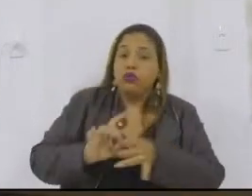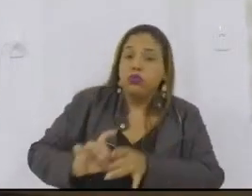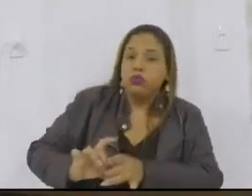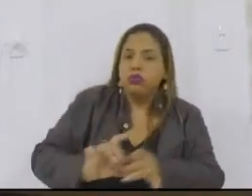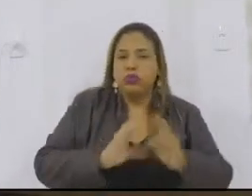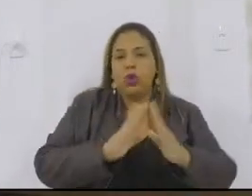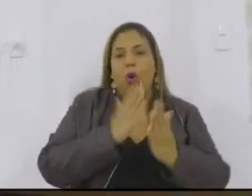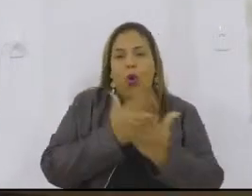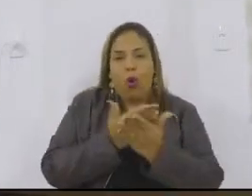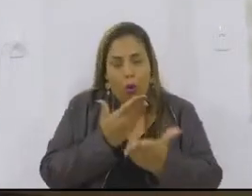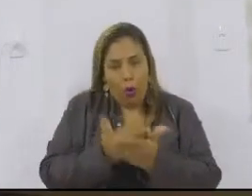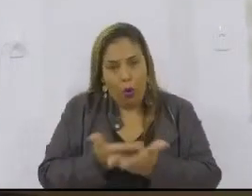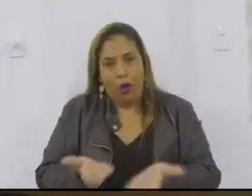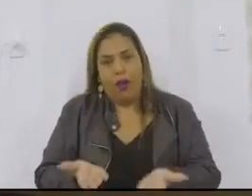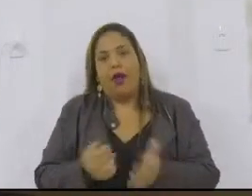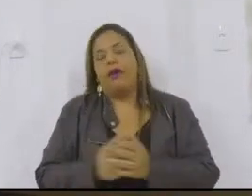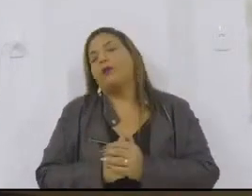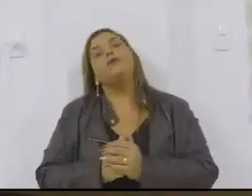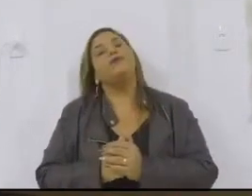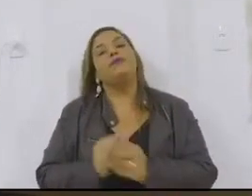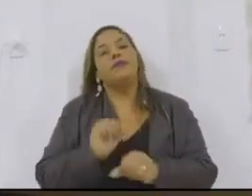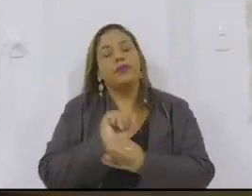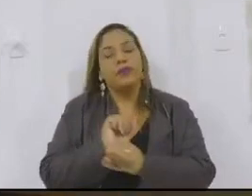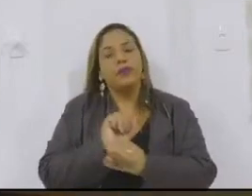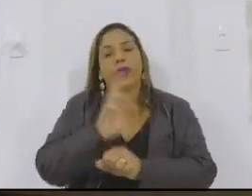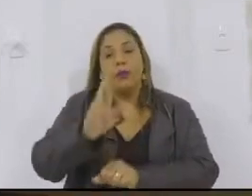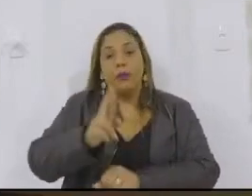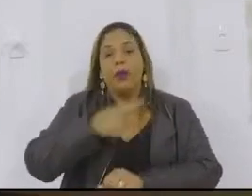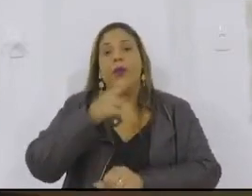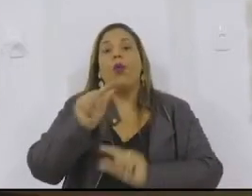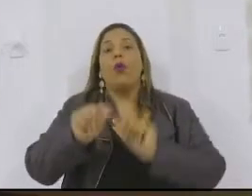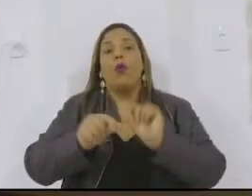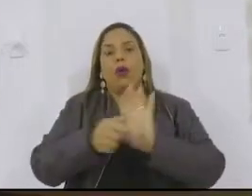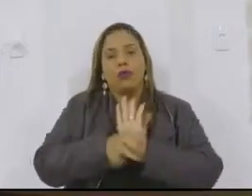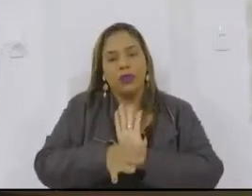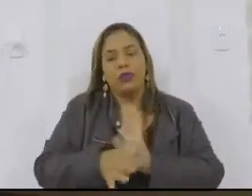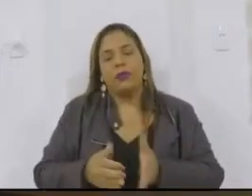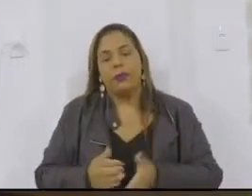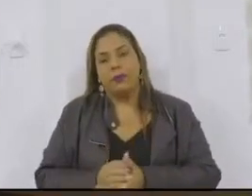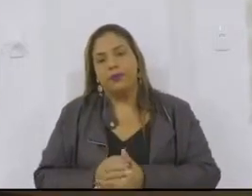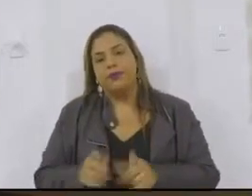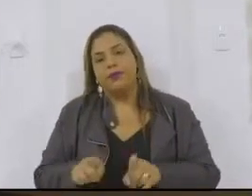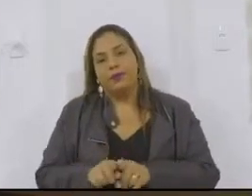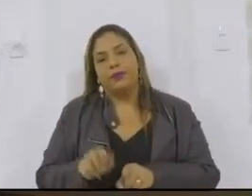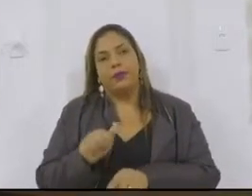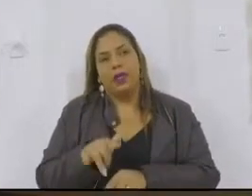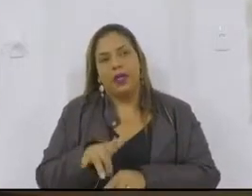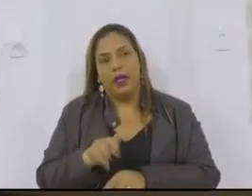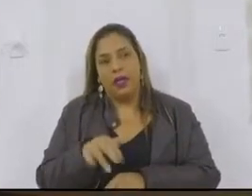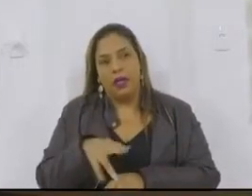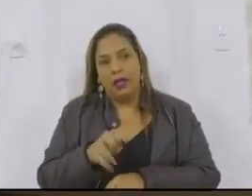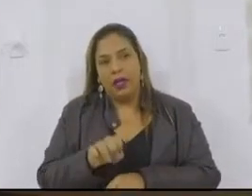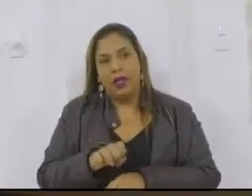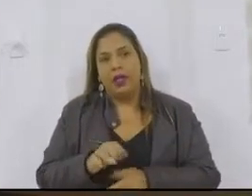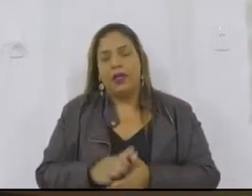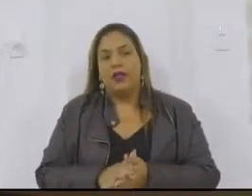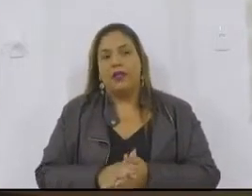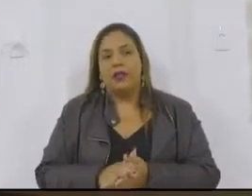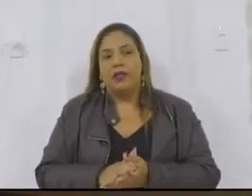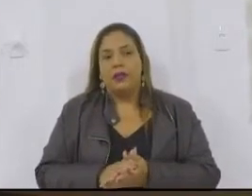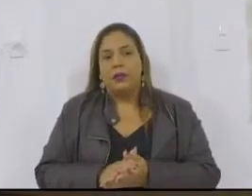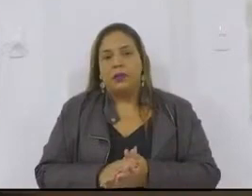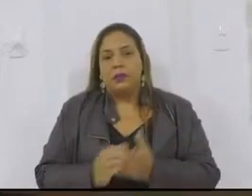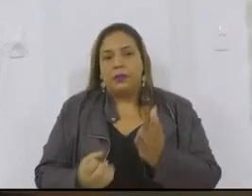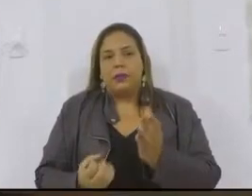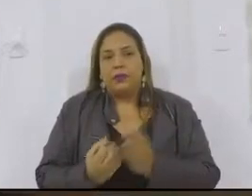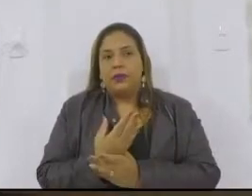do exposto, solicito o atendimento dessa indicação. Também da vereadora Aline, indicando a criação de